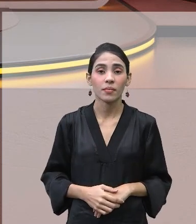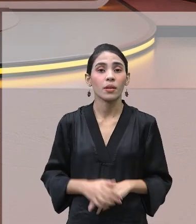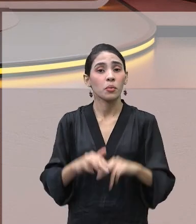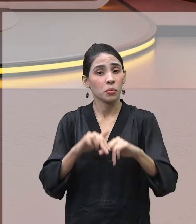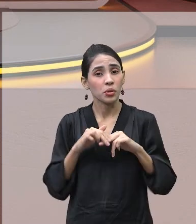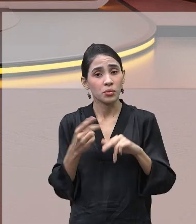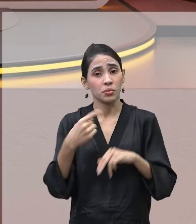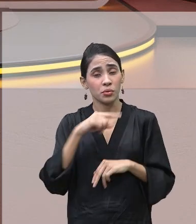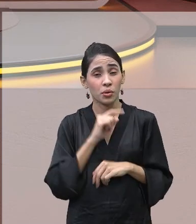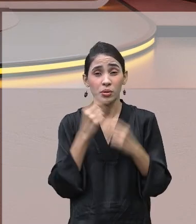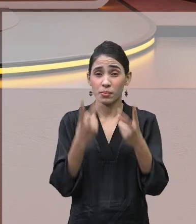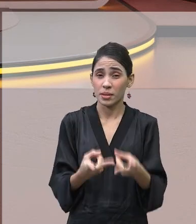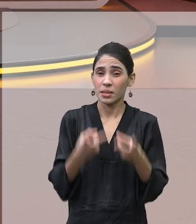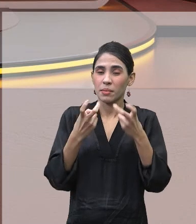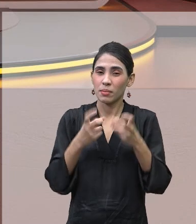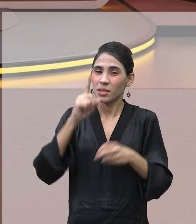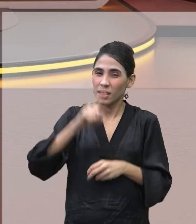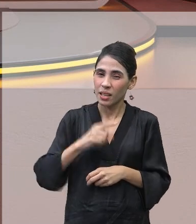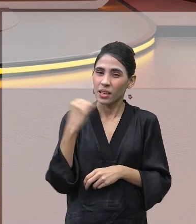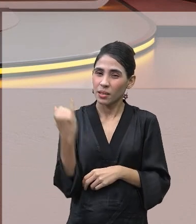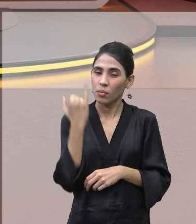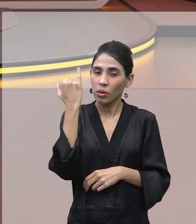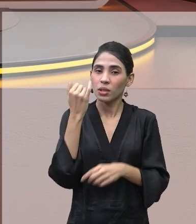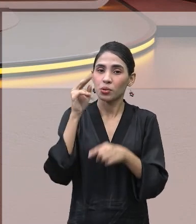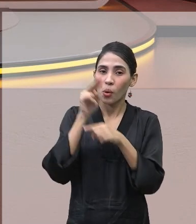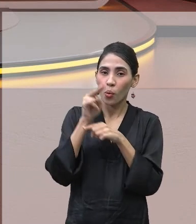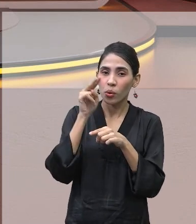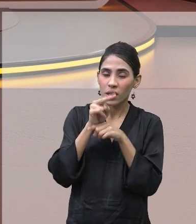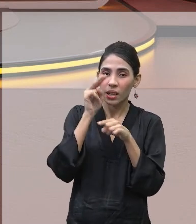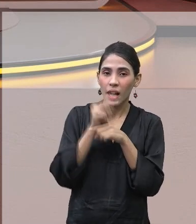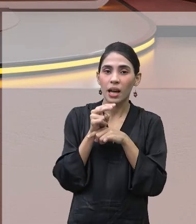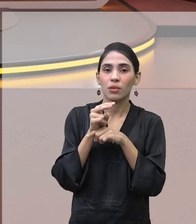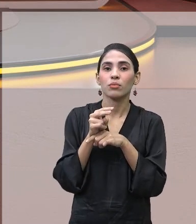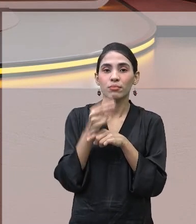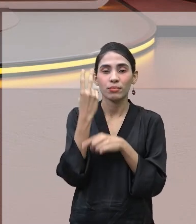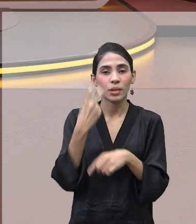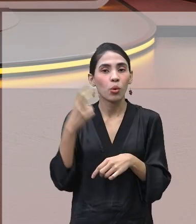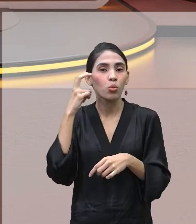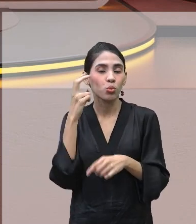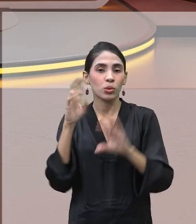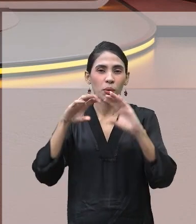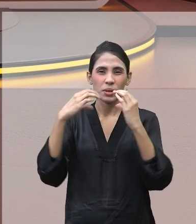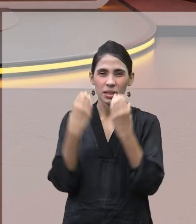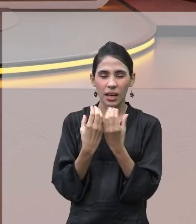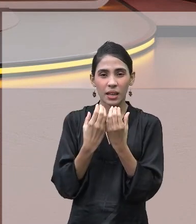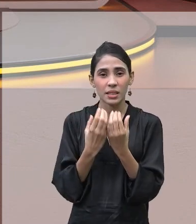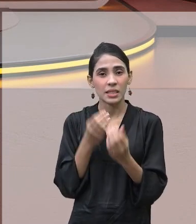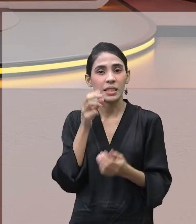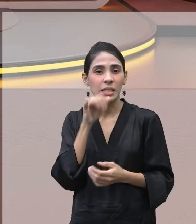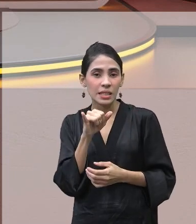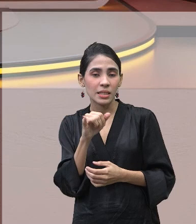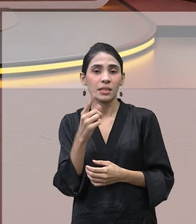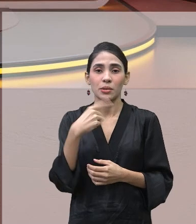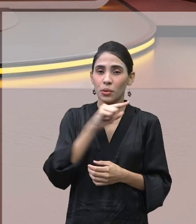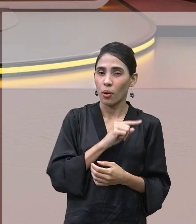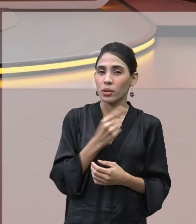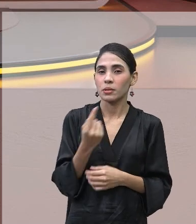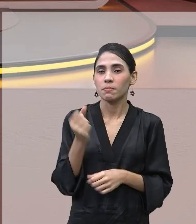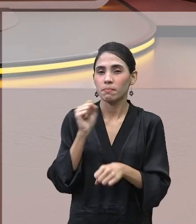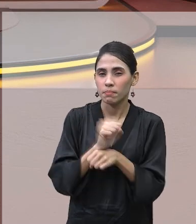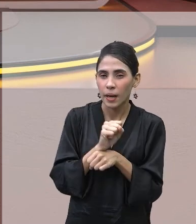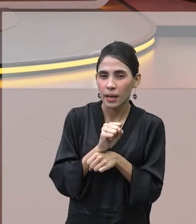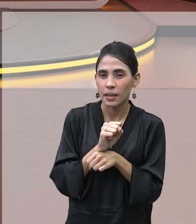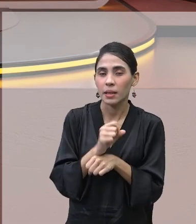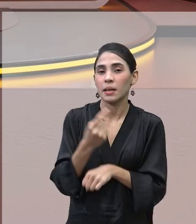nós vemos que é tão importante a manutenção da cultura das comunidades. Se a gente for parar para pensar